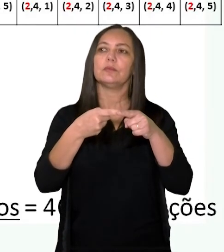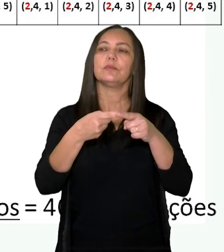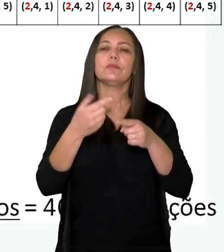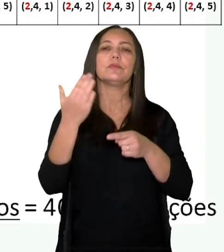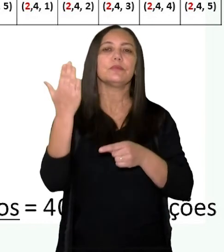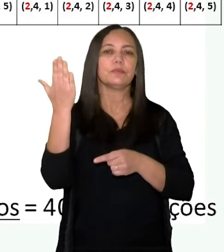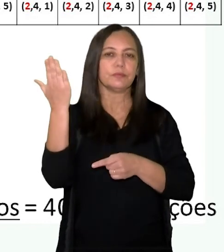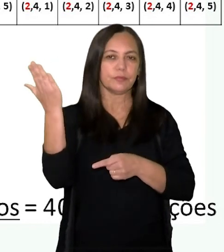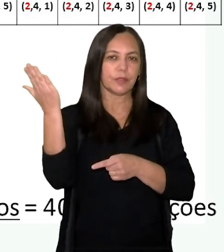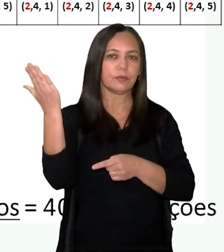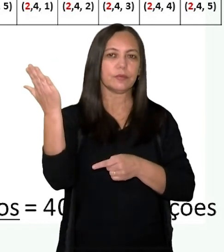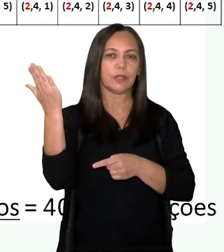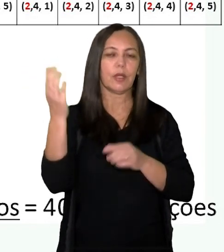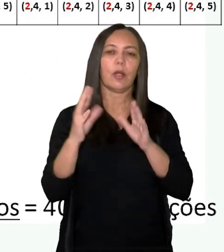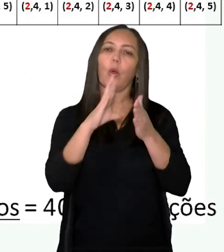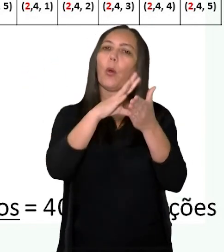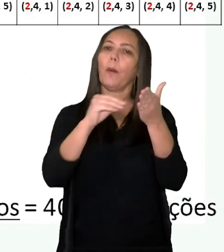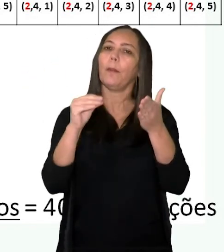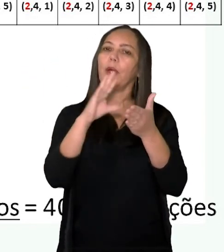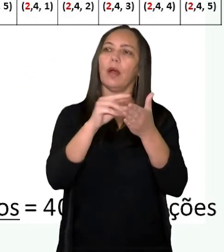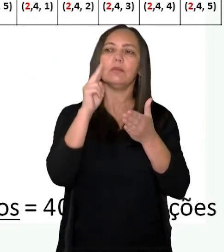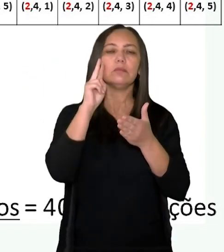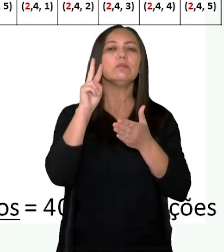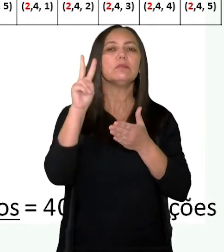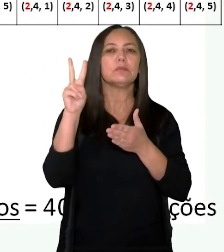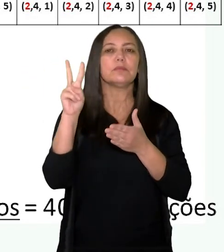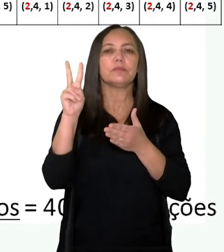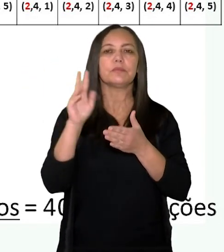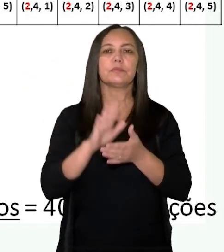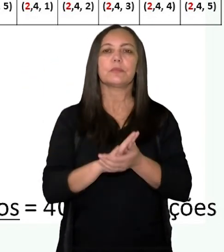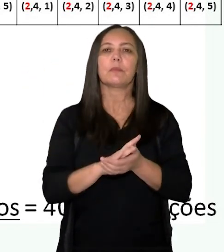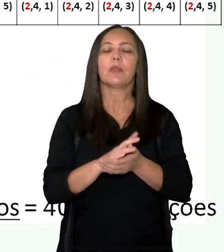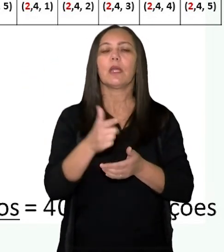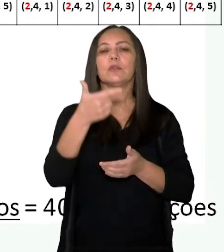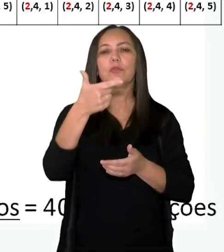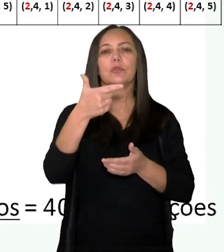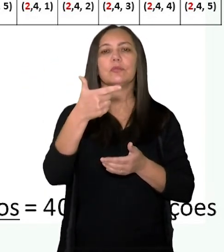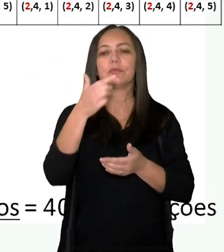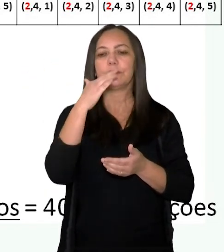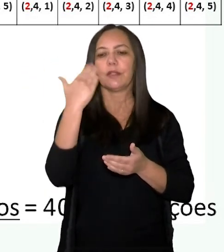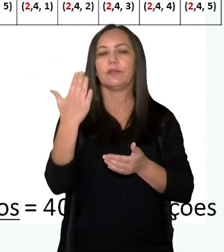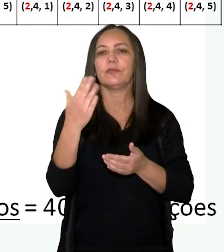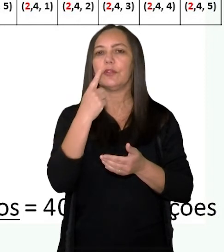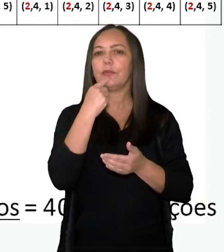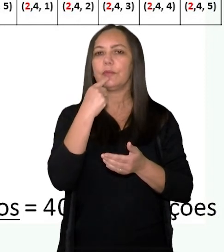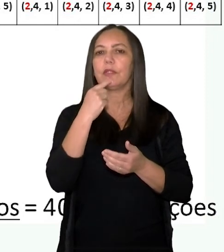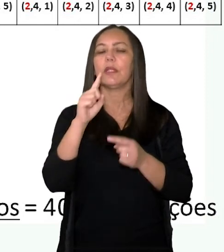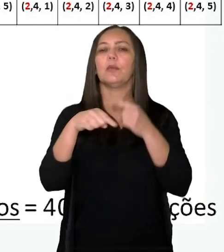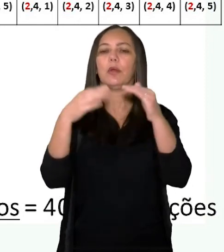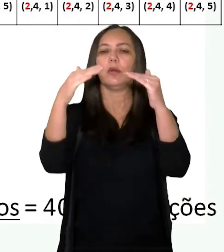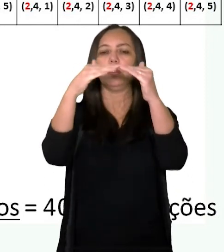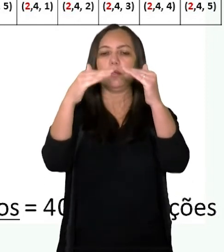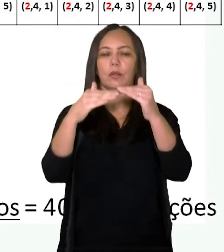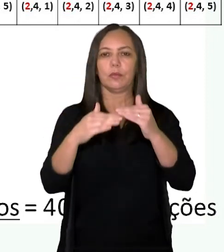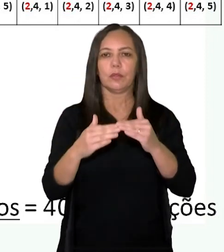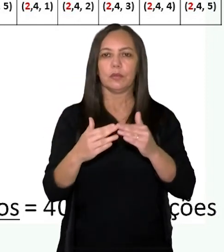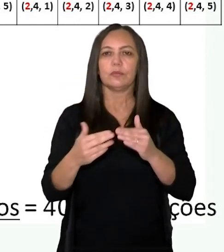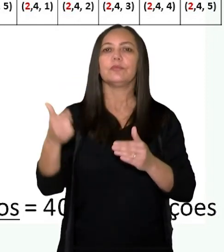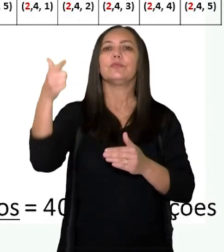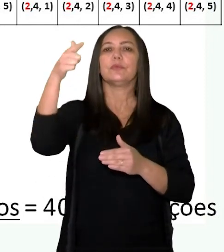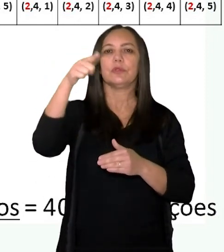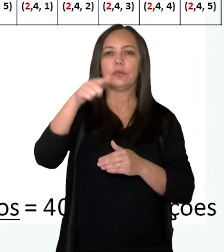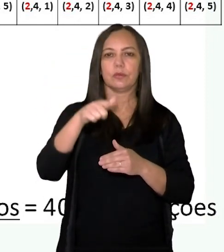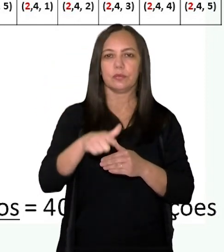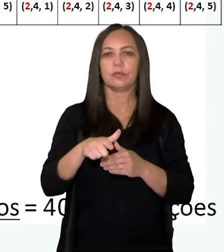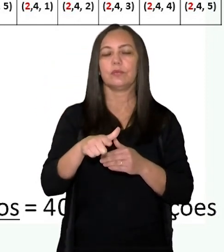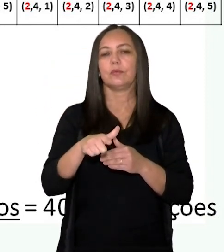A mesma coisa no 2, coloca o 2 na frente e repete a combinação que foi entre